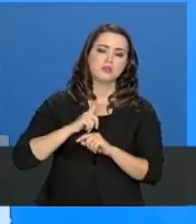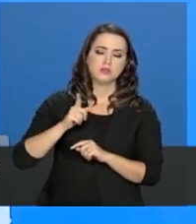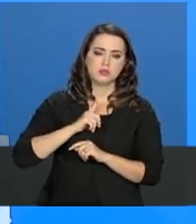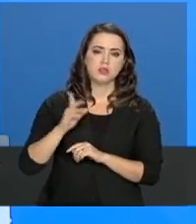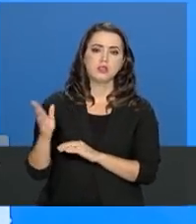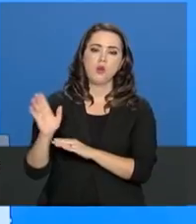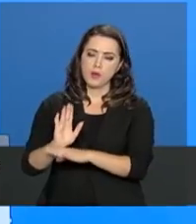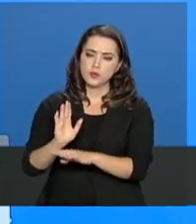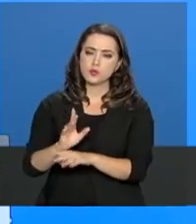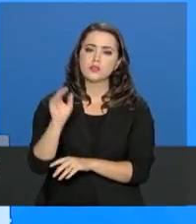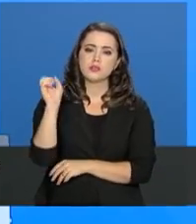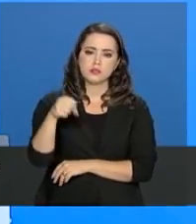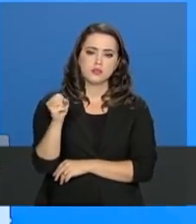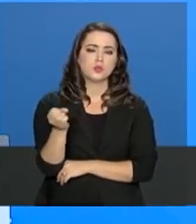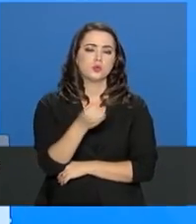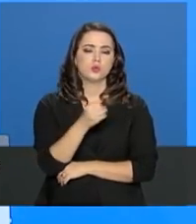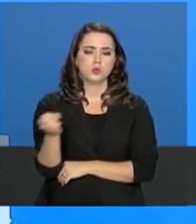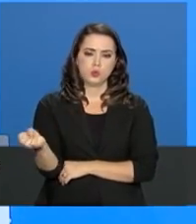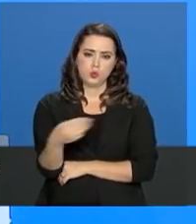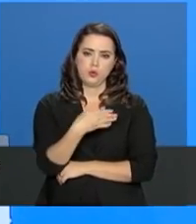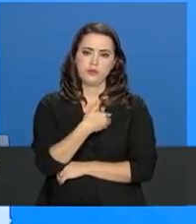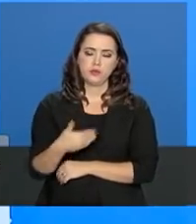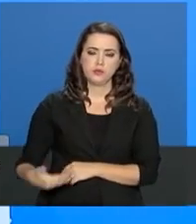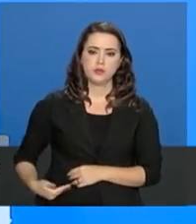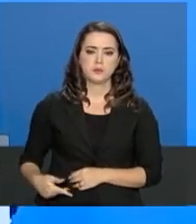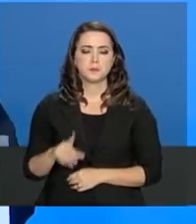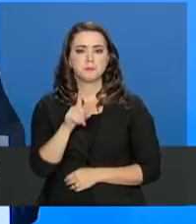apoio do novo do novo governo